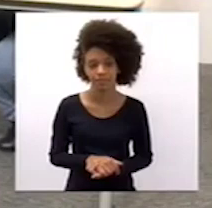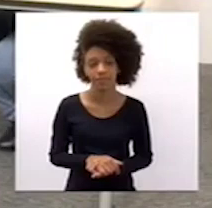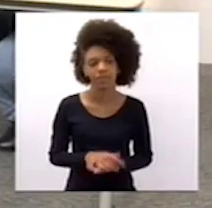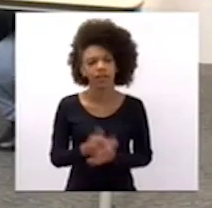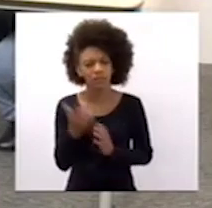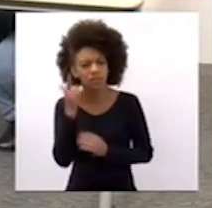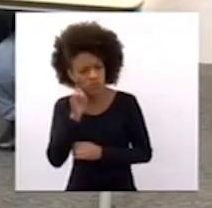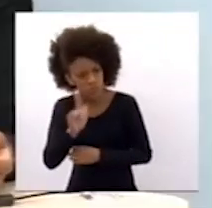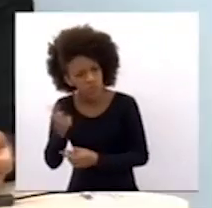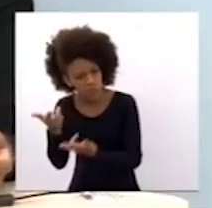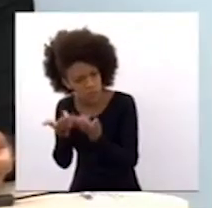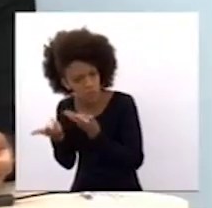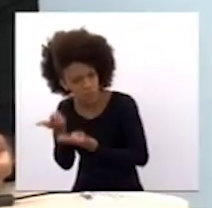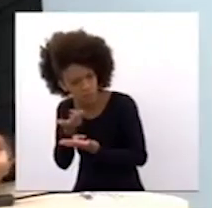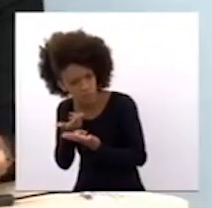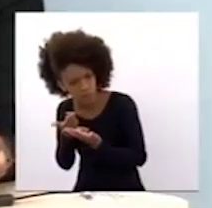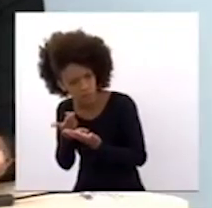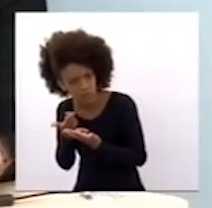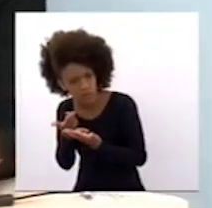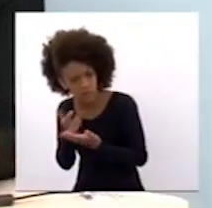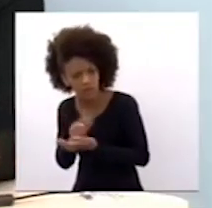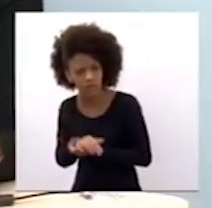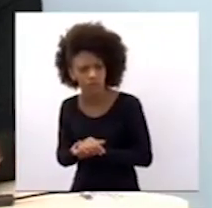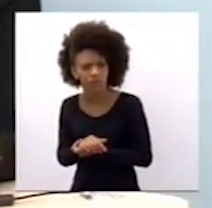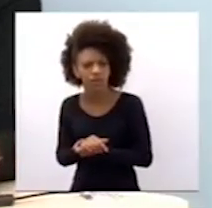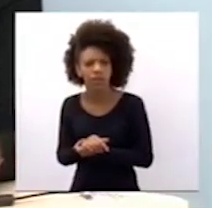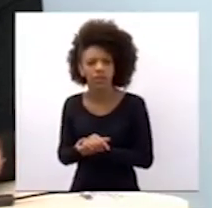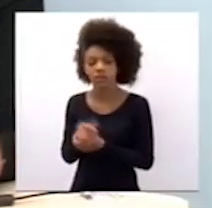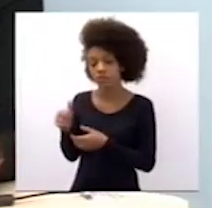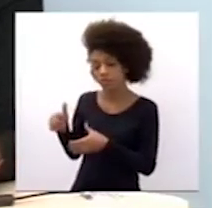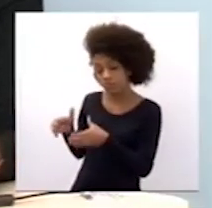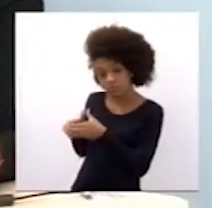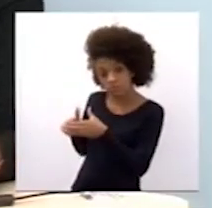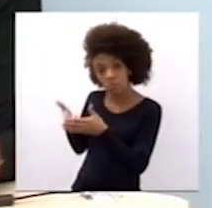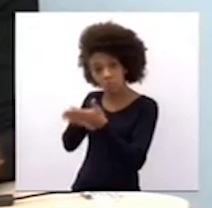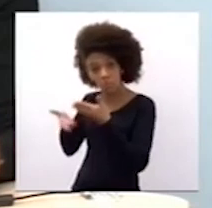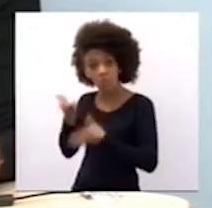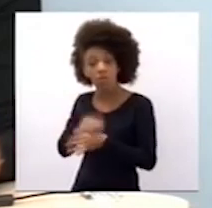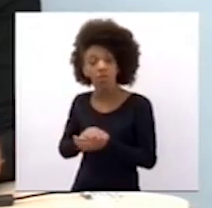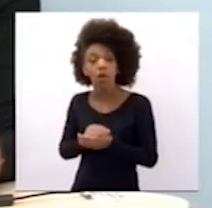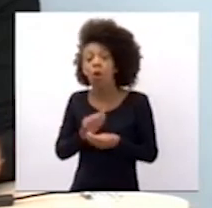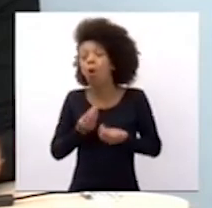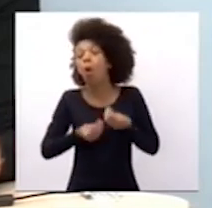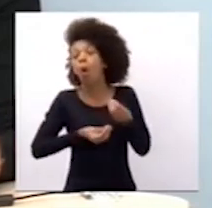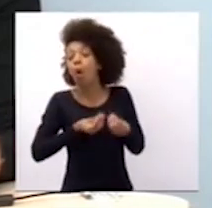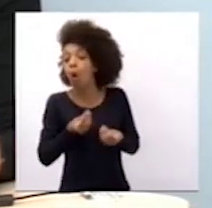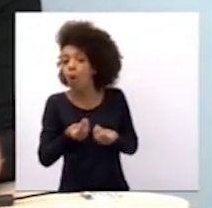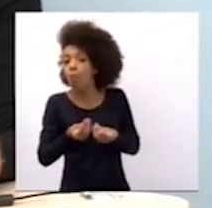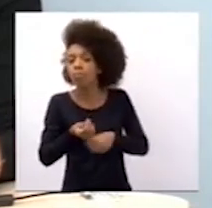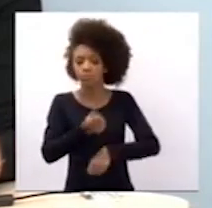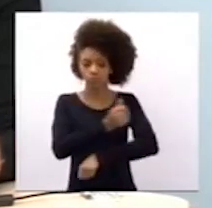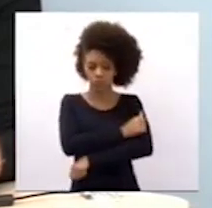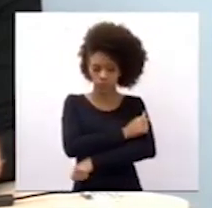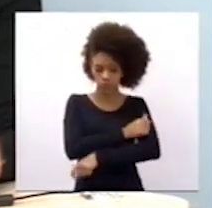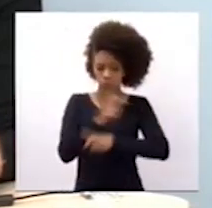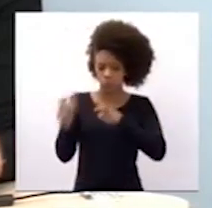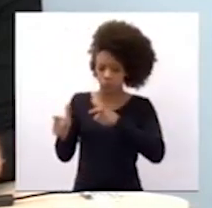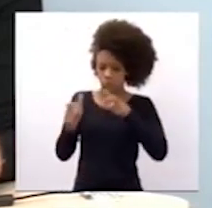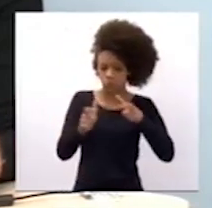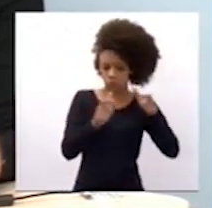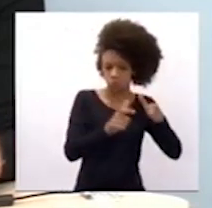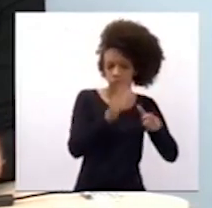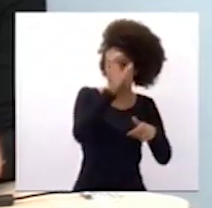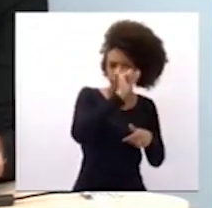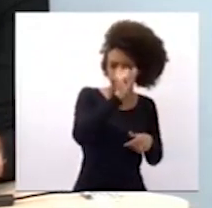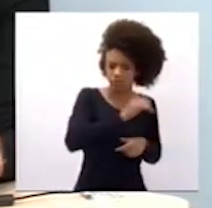Vocês conseguiram responder para nós aí, diante do que nós observamos nas imagens? Como os estudantes estão dispostos nos espaços de